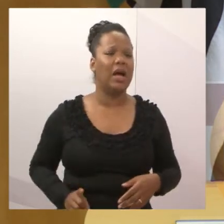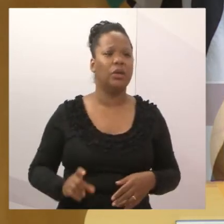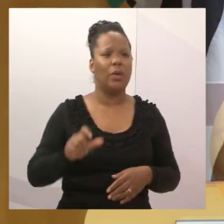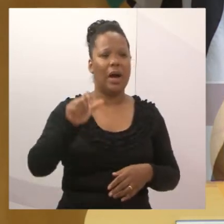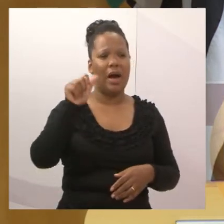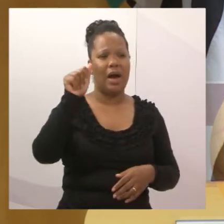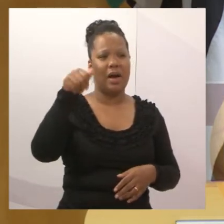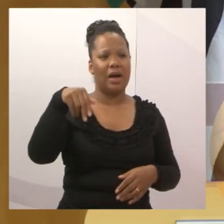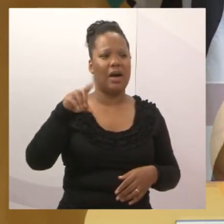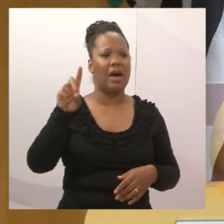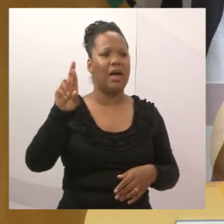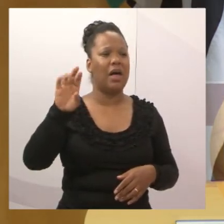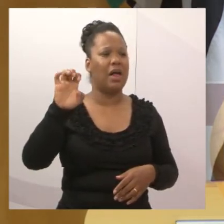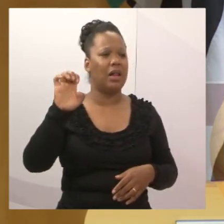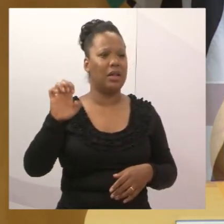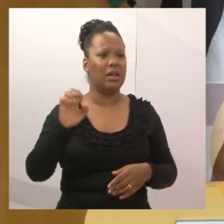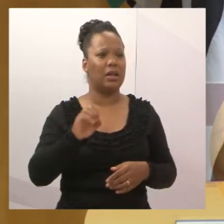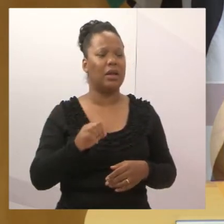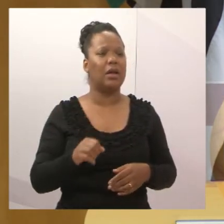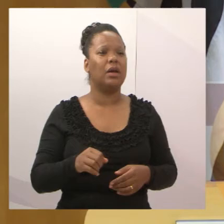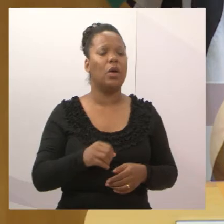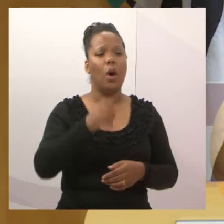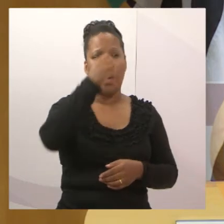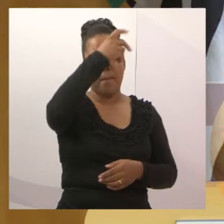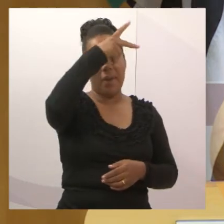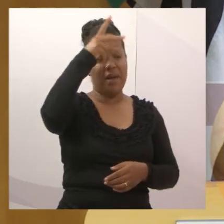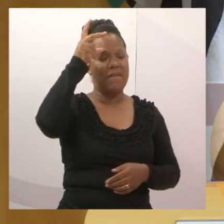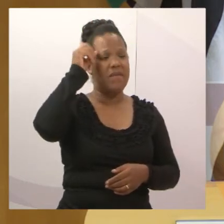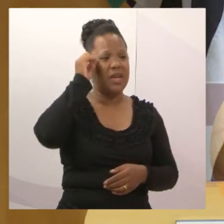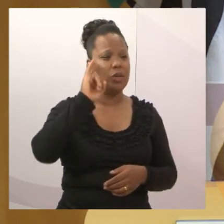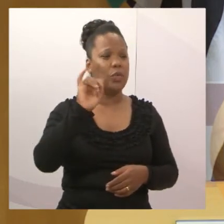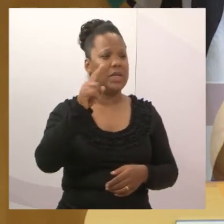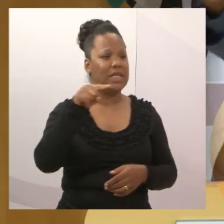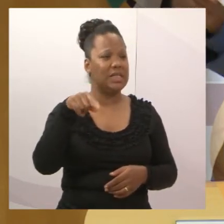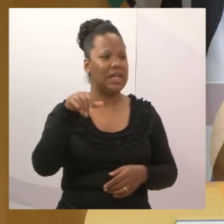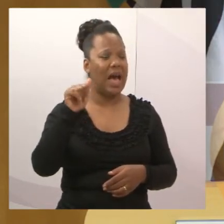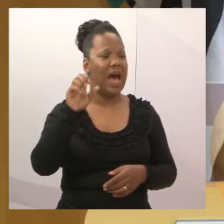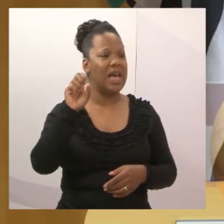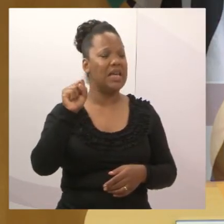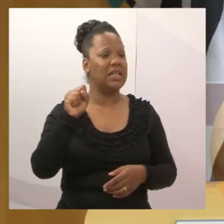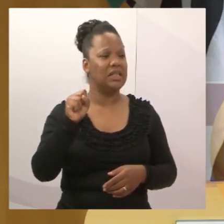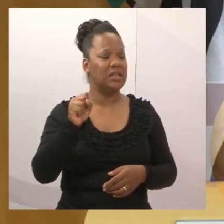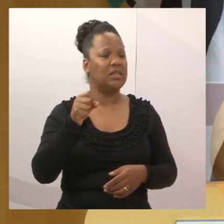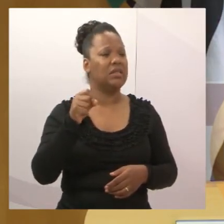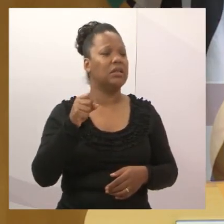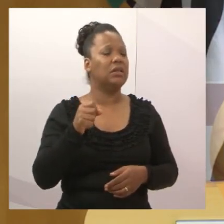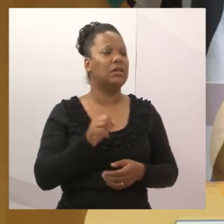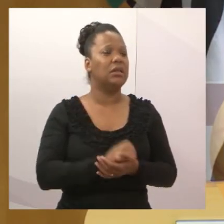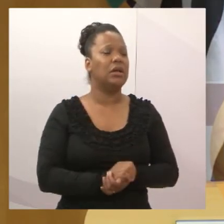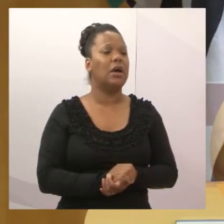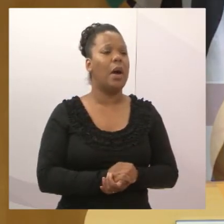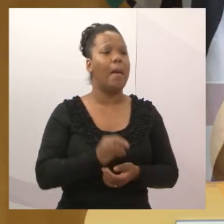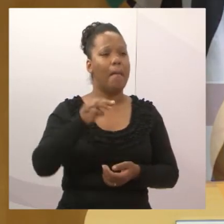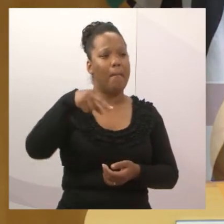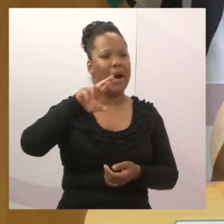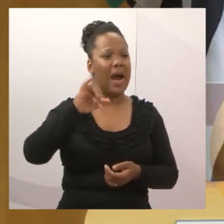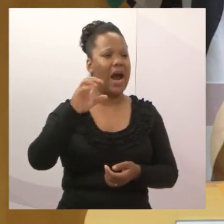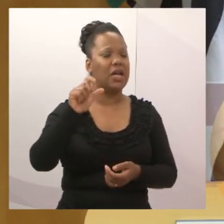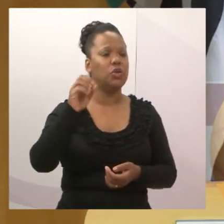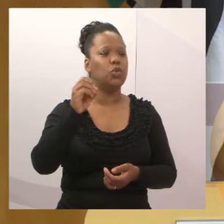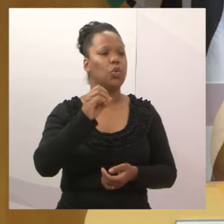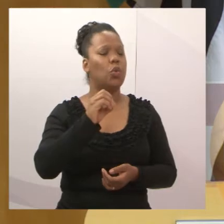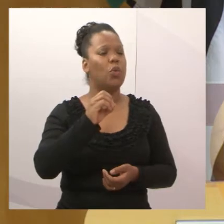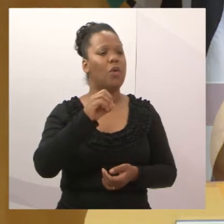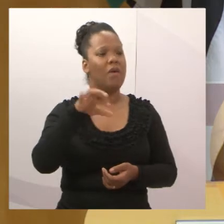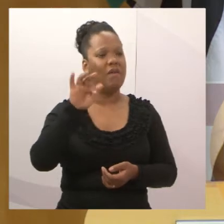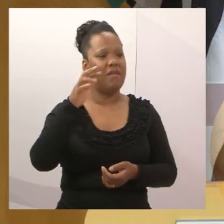secretário do Bem-Estar Social, o prefeito Isaías teve, né, inclusive foi na transição de governo que entrou o Márcio França, e já estava quase